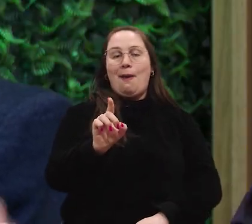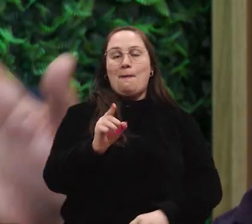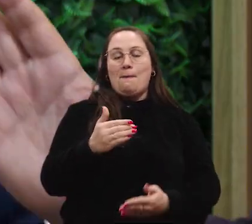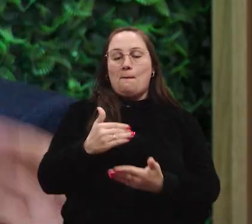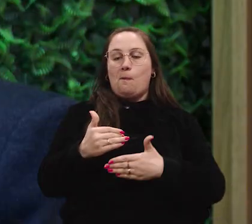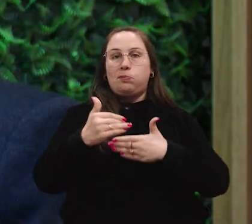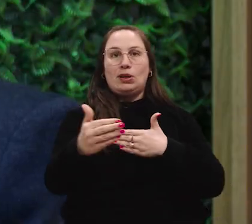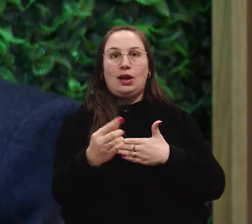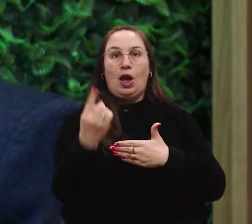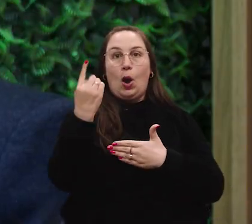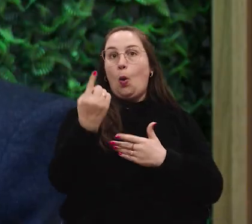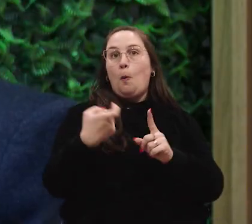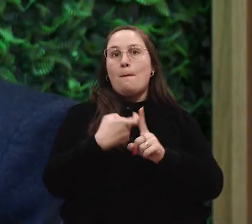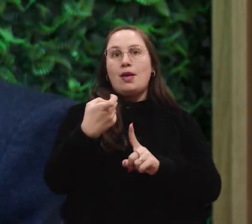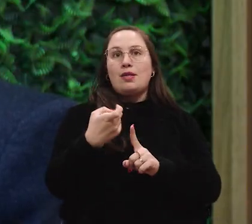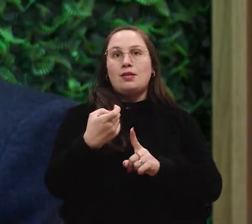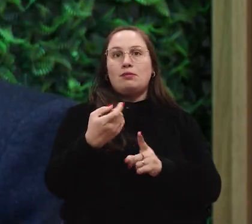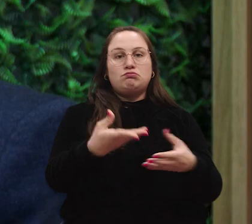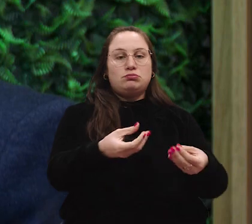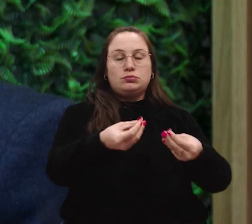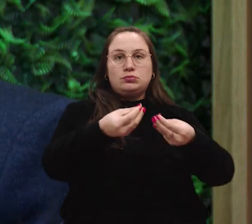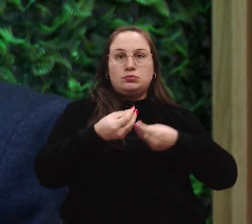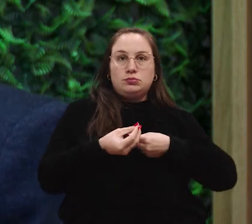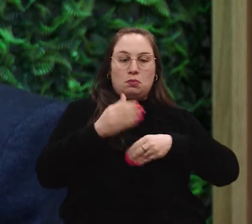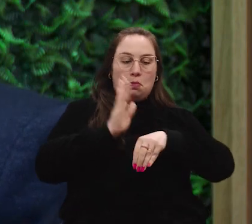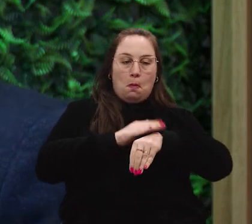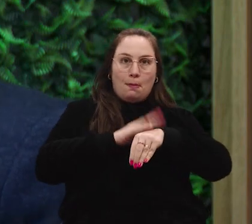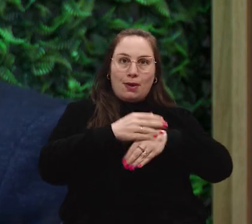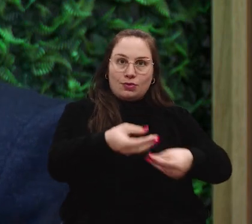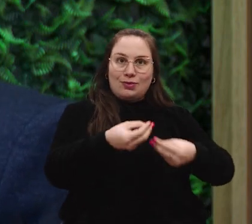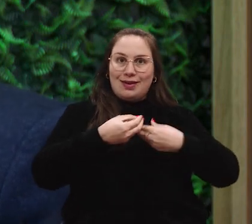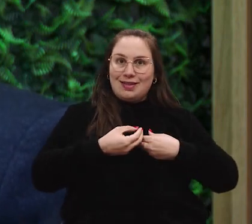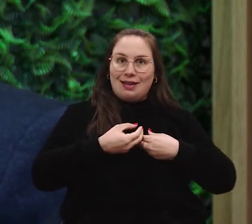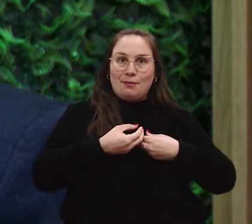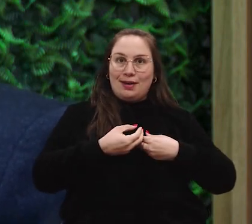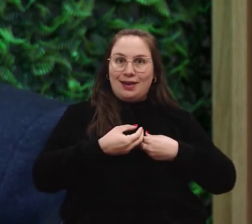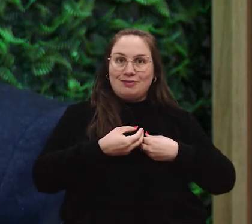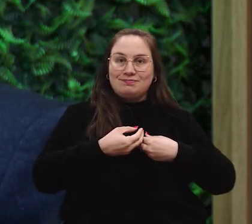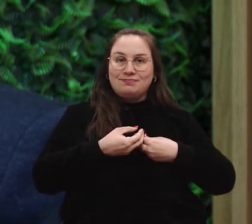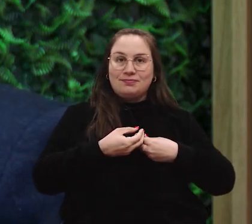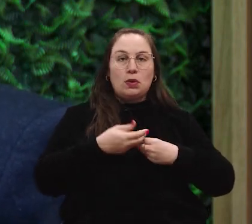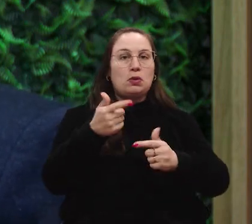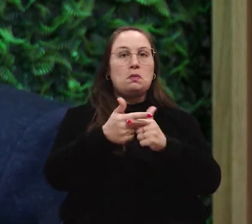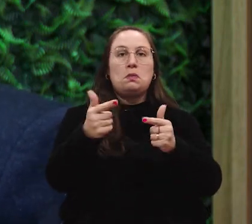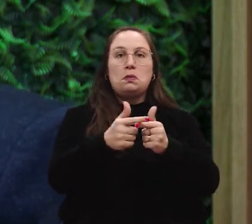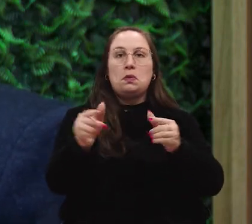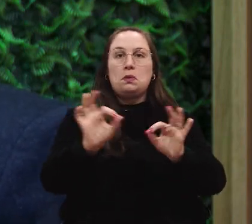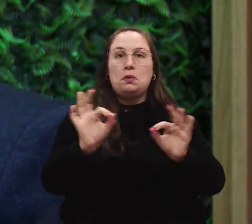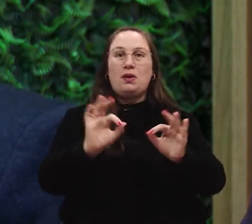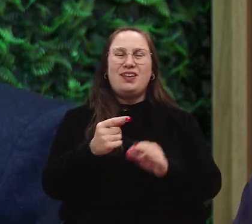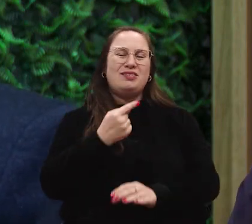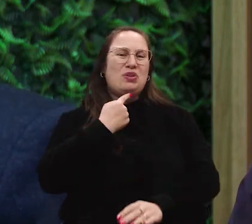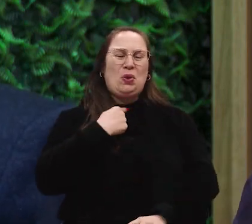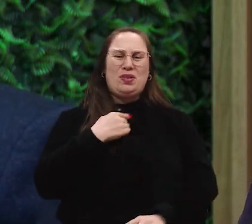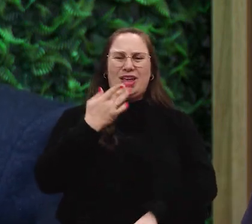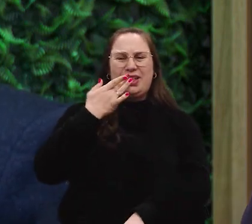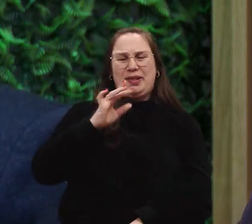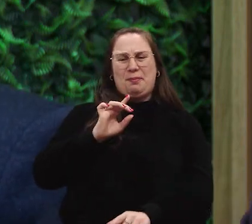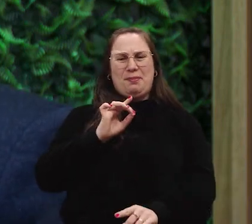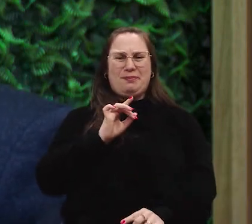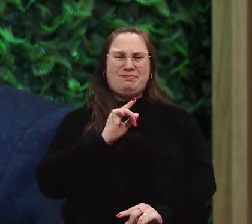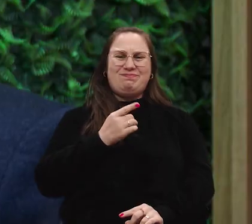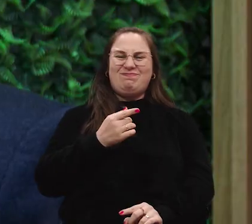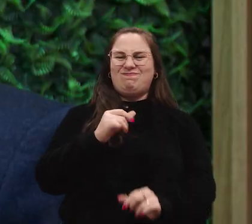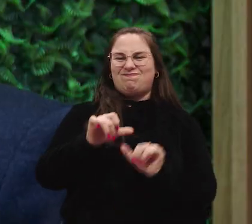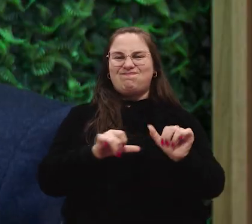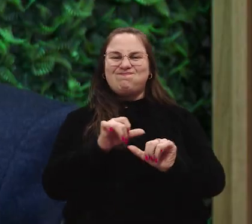chegar, demora um mês, não, passou do recebimento. E não precisa ter problema nenhum, só não gostei, achei que esse branco